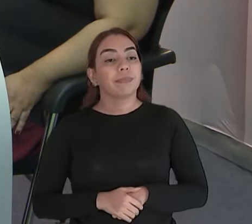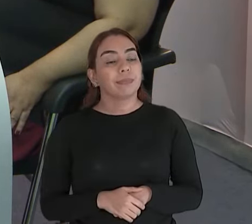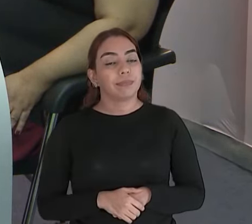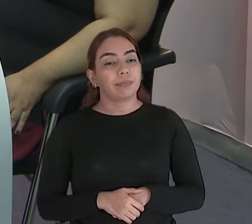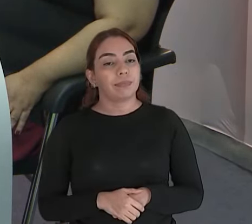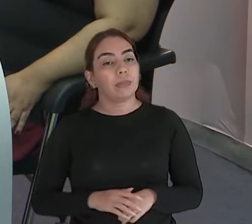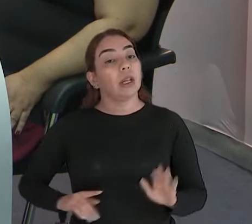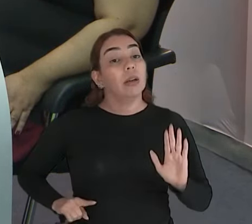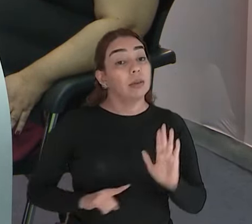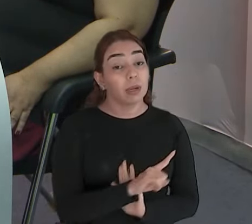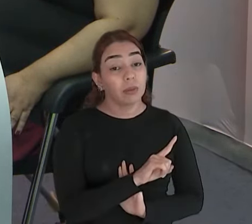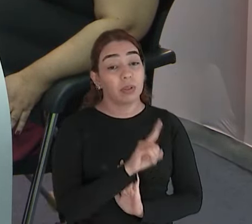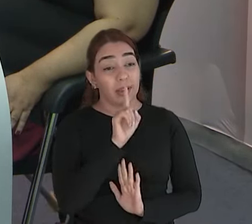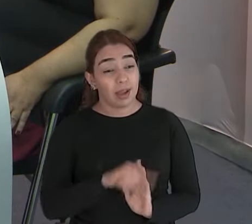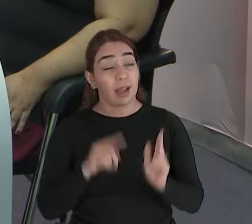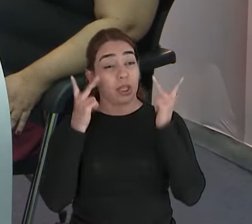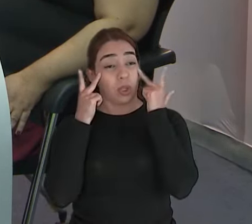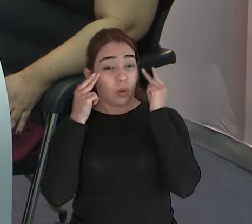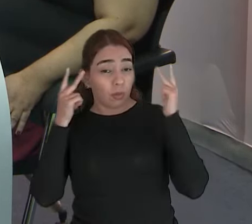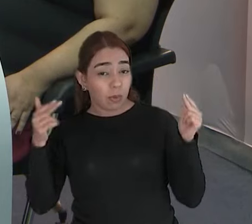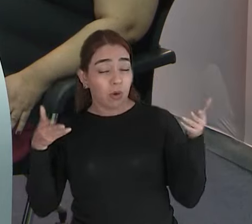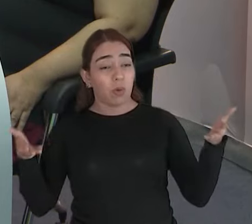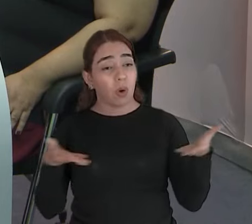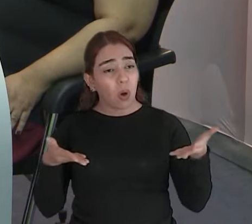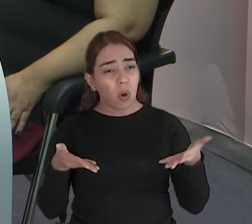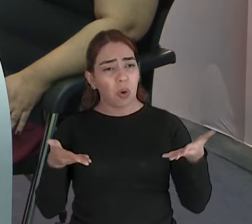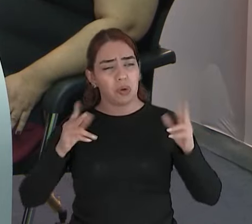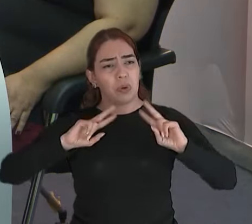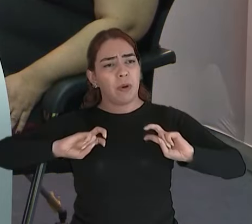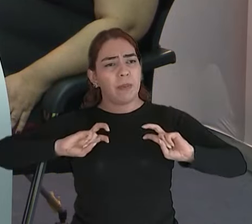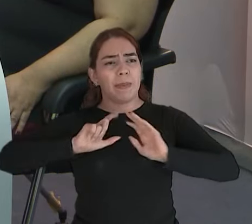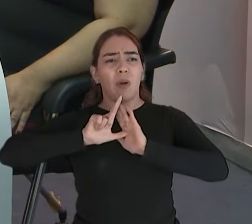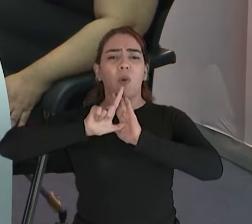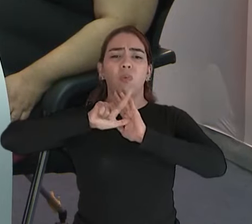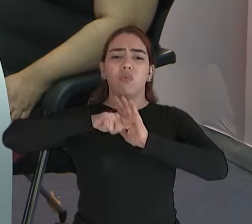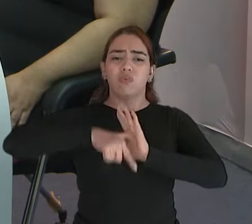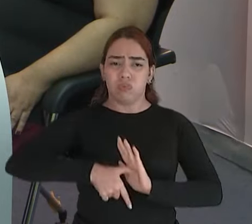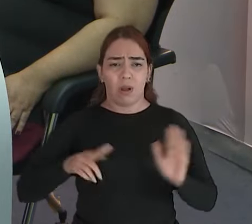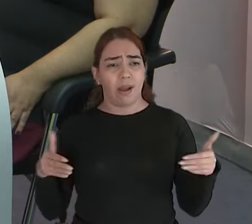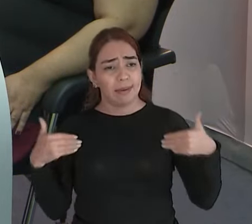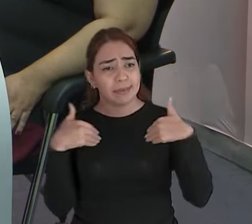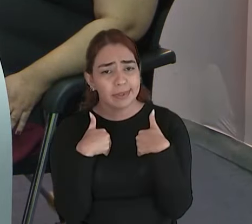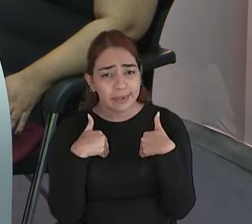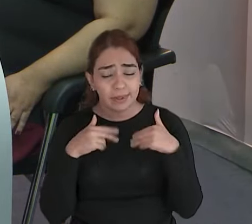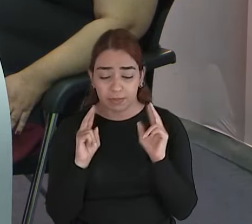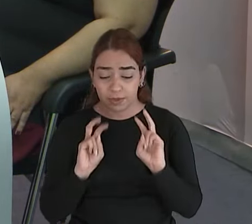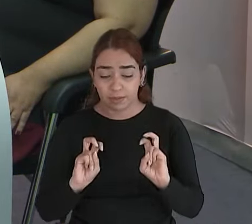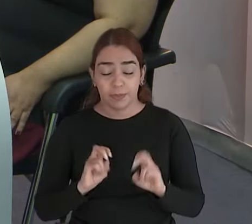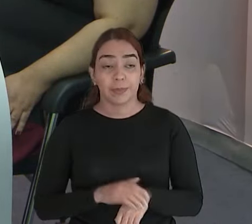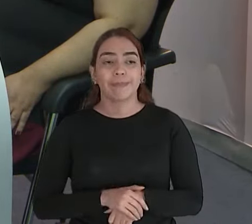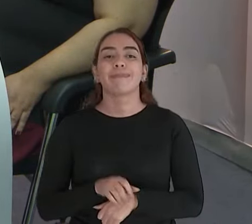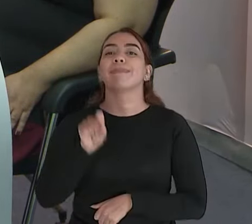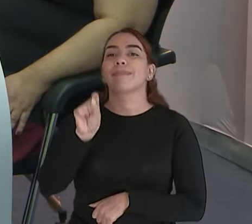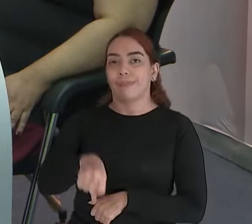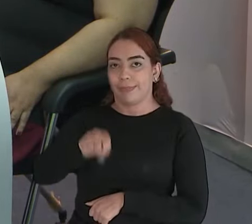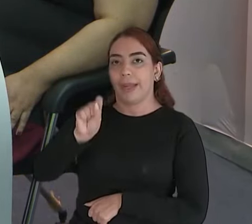muito comum esse diagnóstico tardio do autismo? Bom dia. Sim, é bem comum. É bem